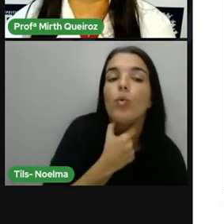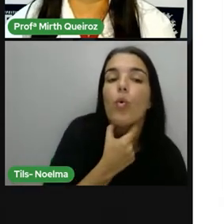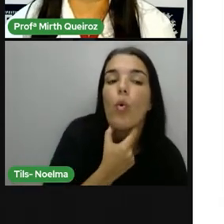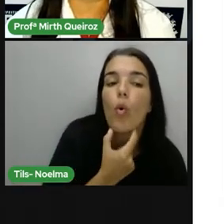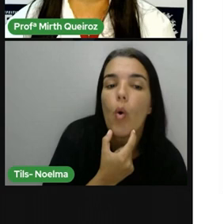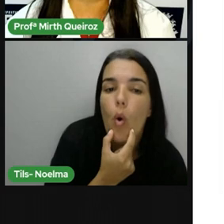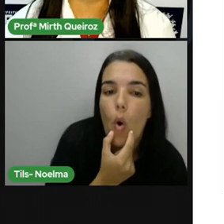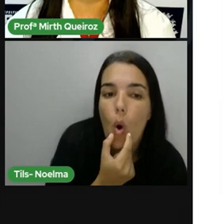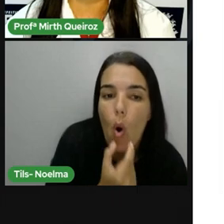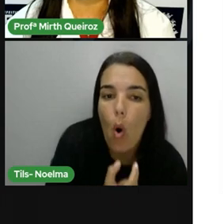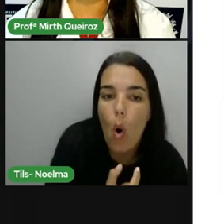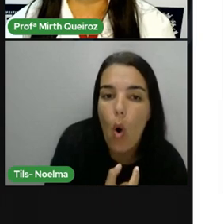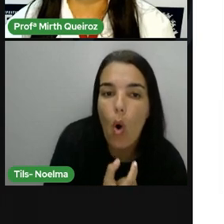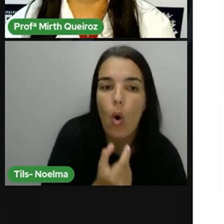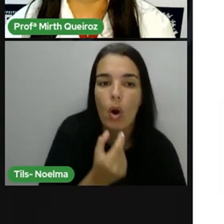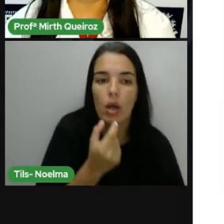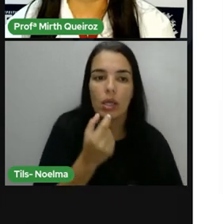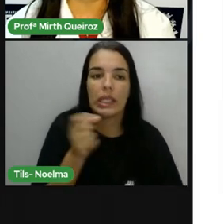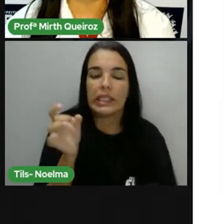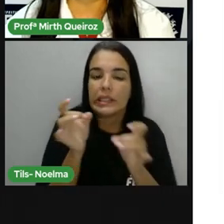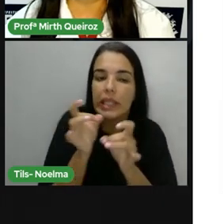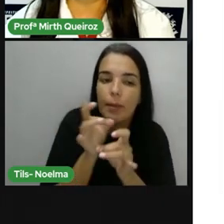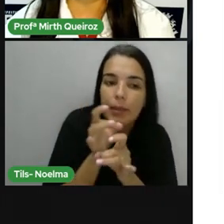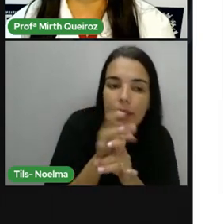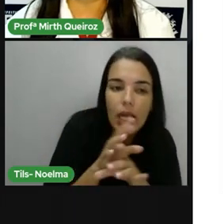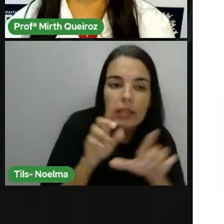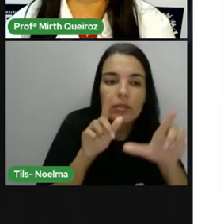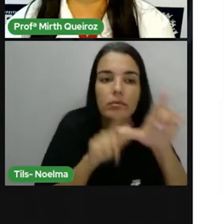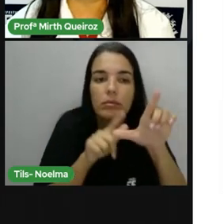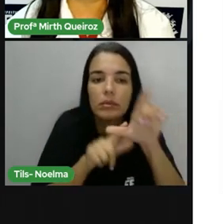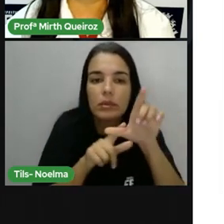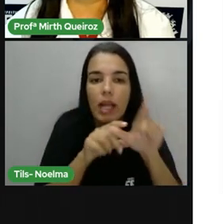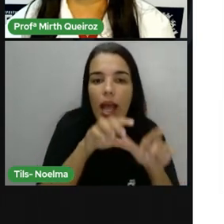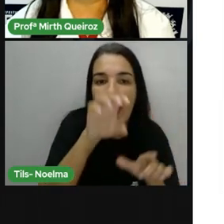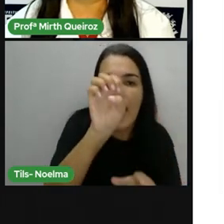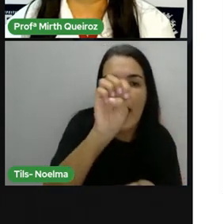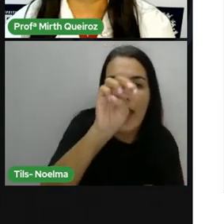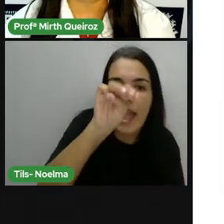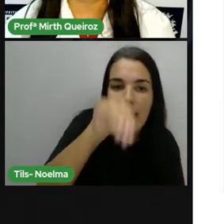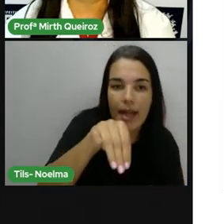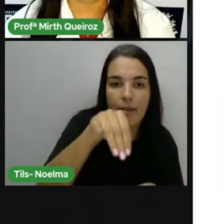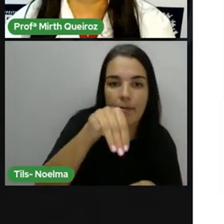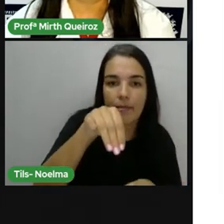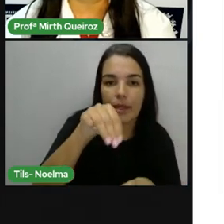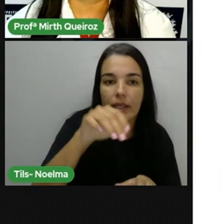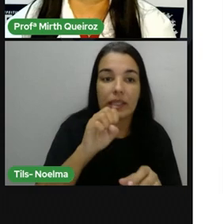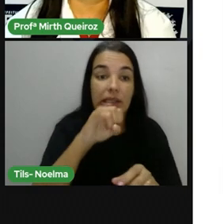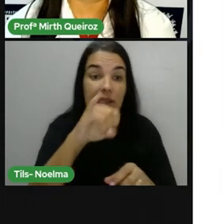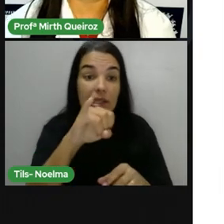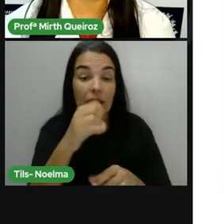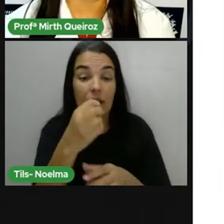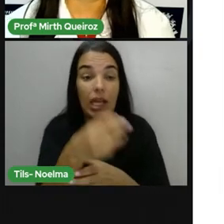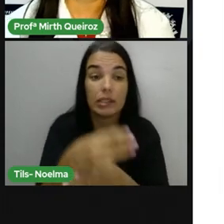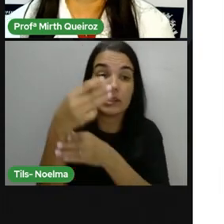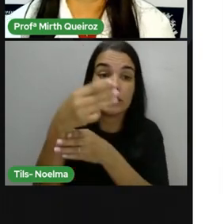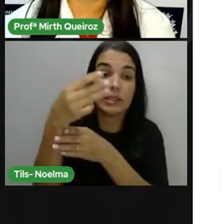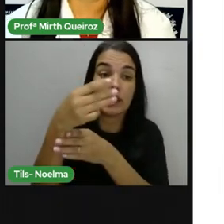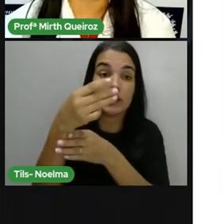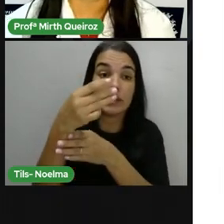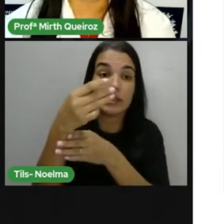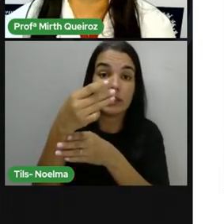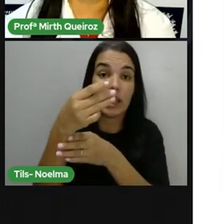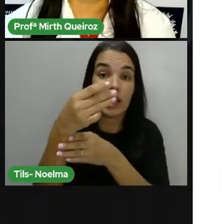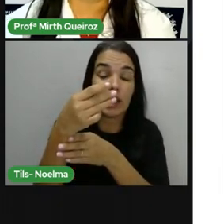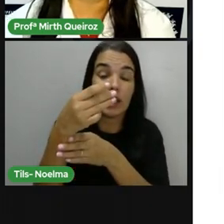com terminação em EN da terceira pessoa do plural do presente do indicativo